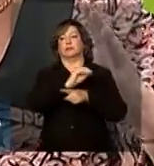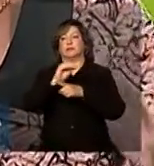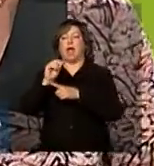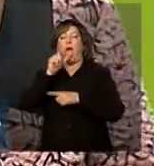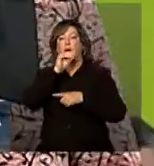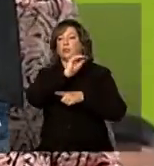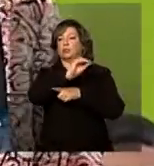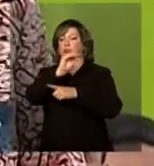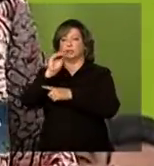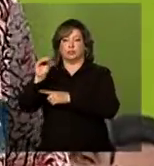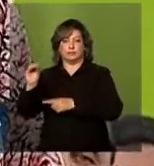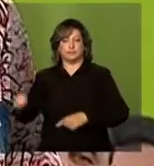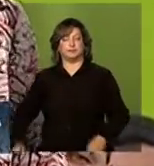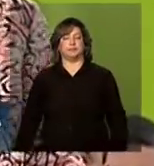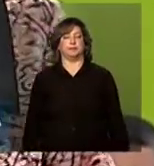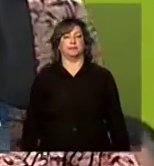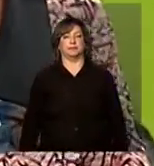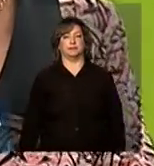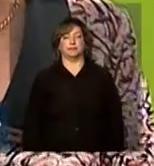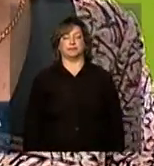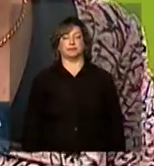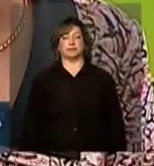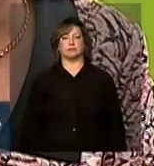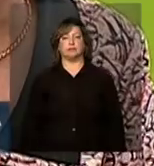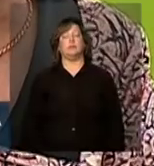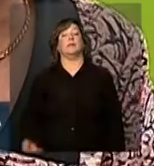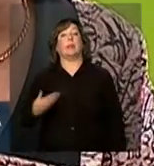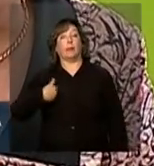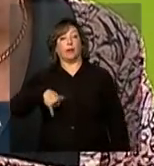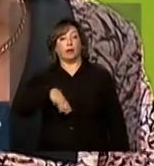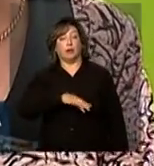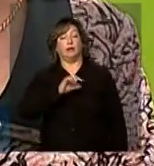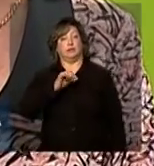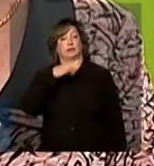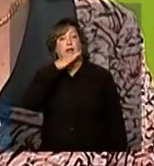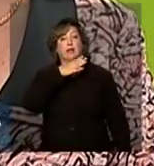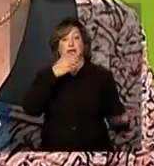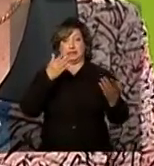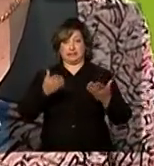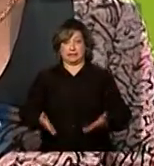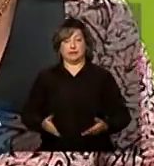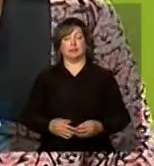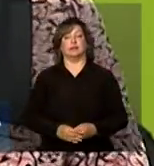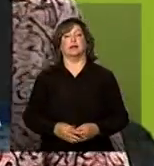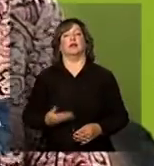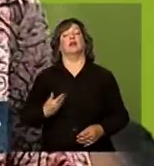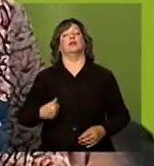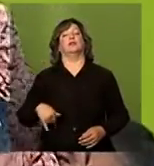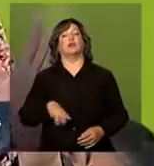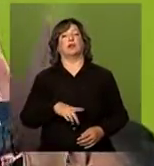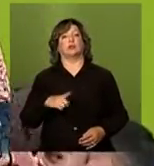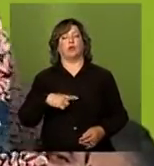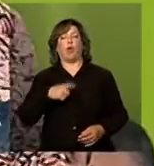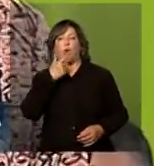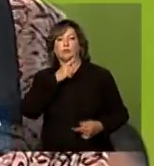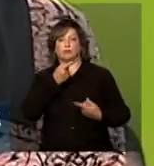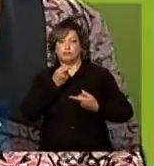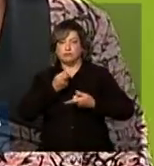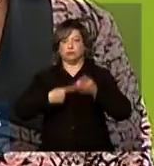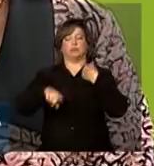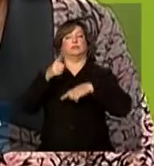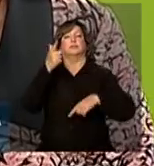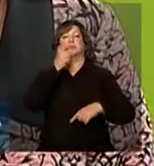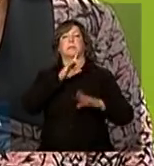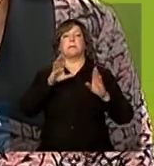transportar água e consideramos que com isso nós demos um